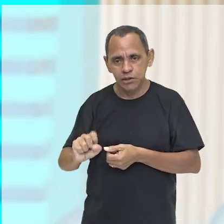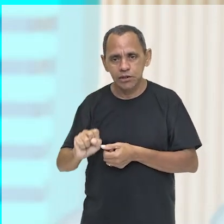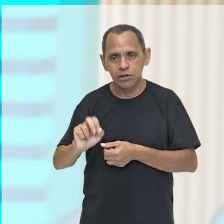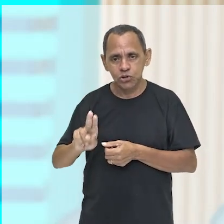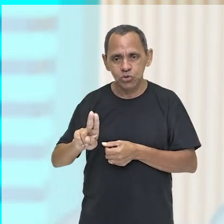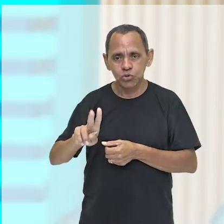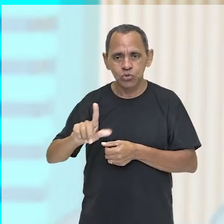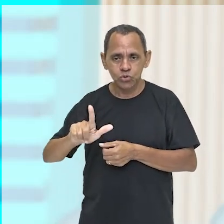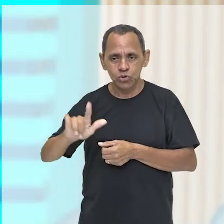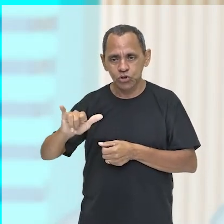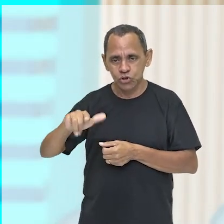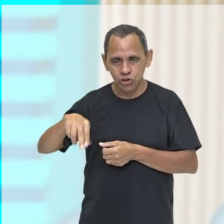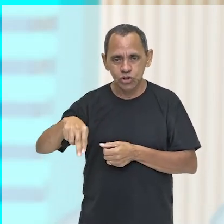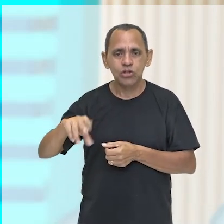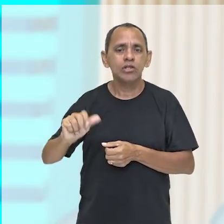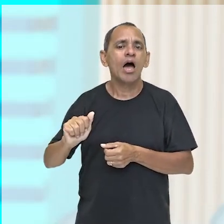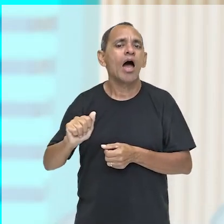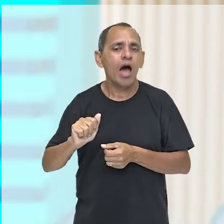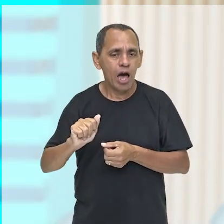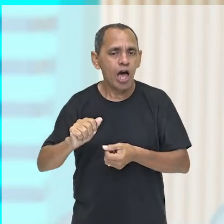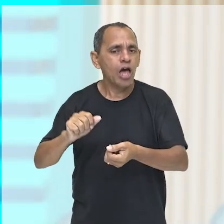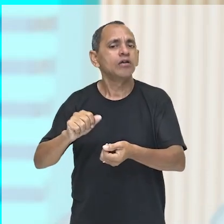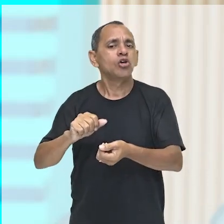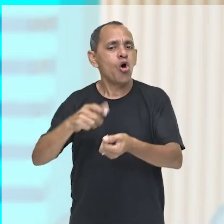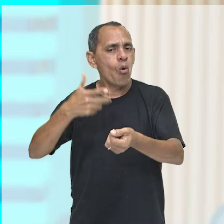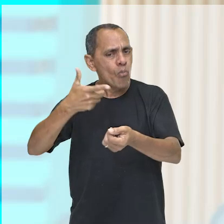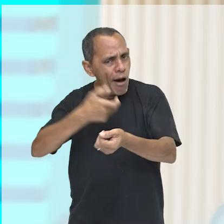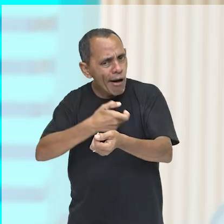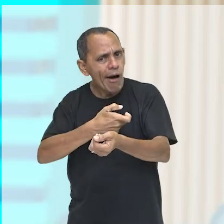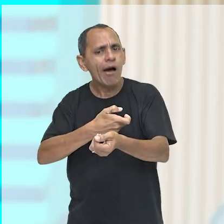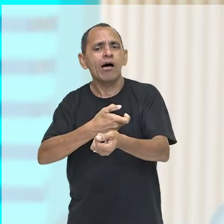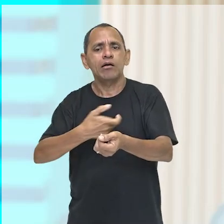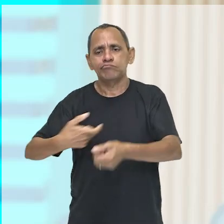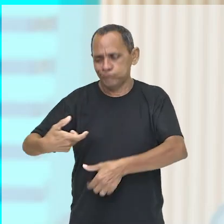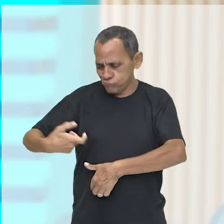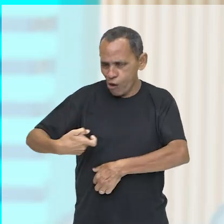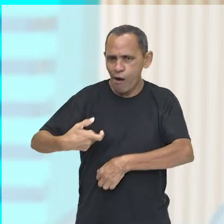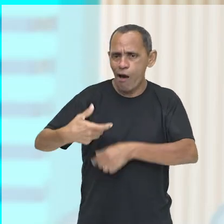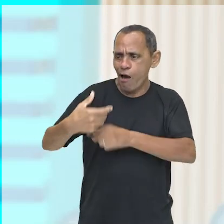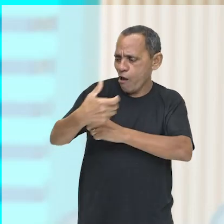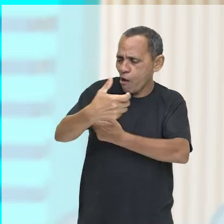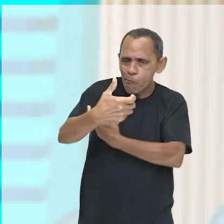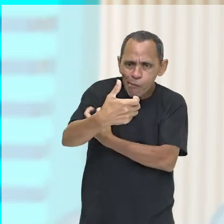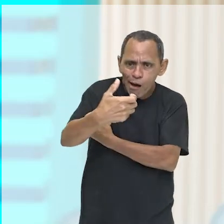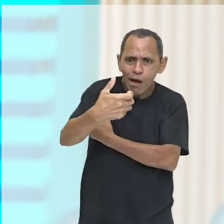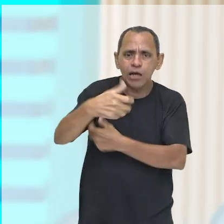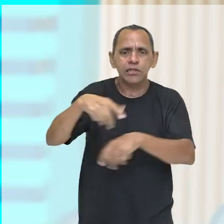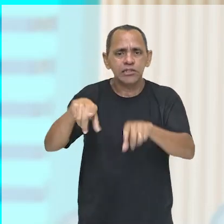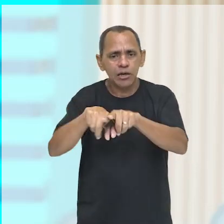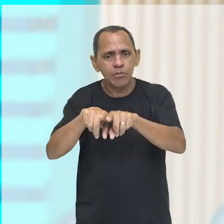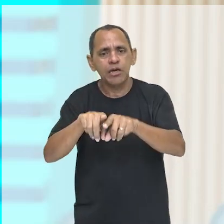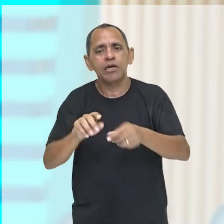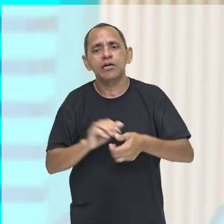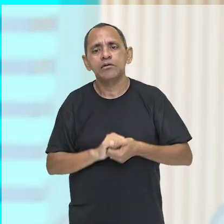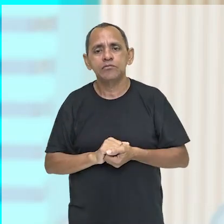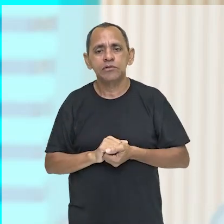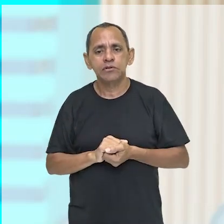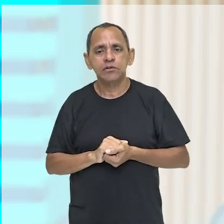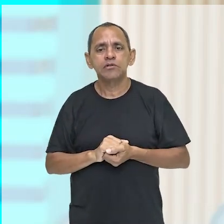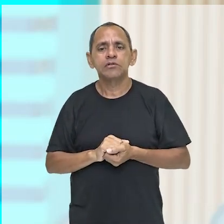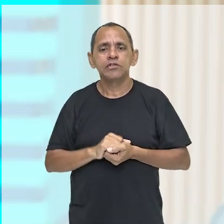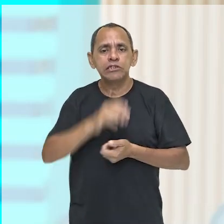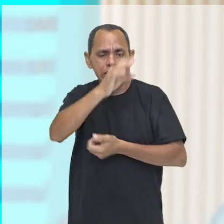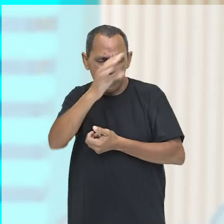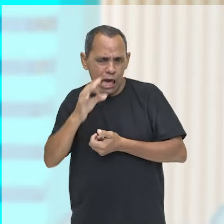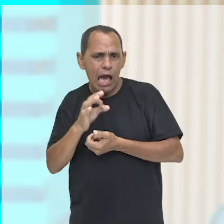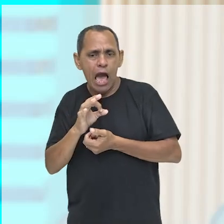insulina de exercer adequadamente seus efeitos, caracterizando altas taxas de açúcar no sangue, que é chamado de